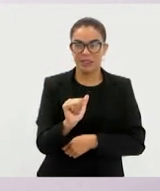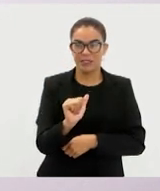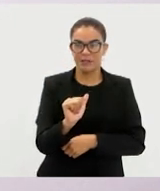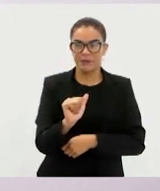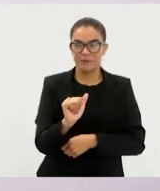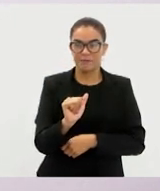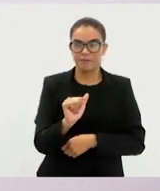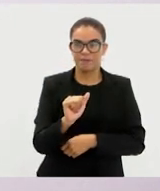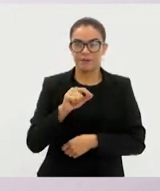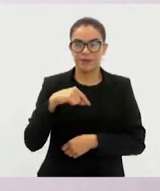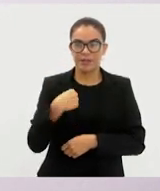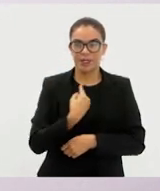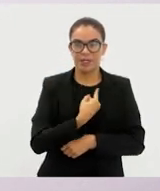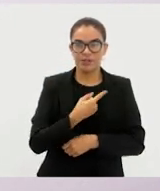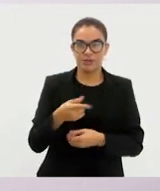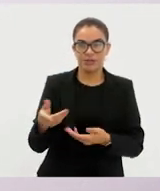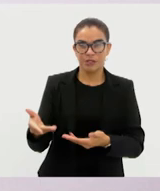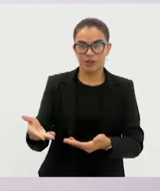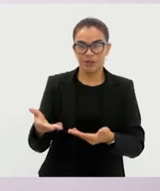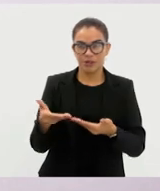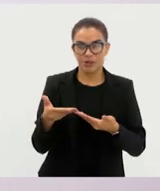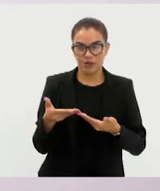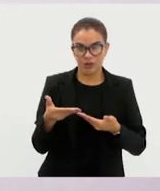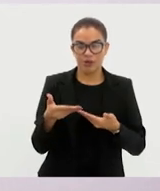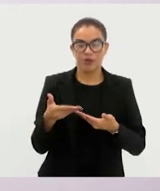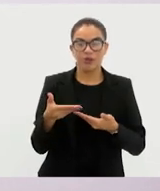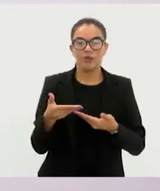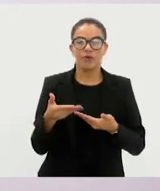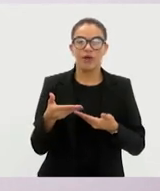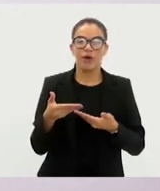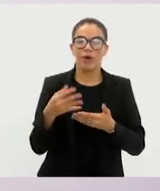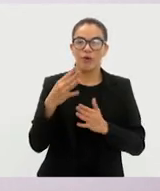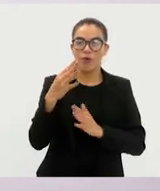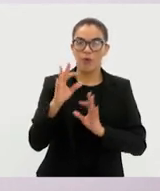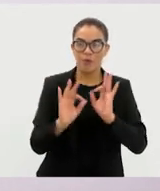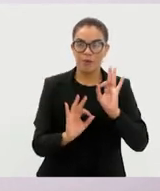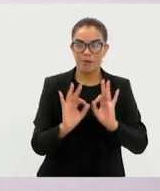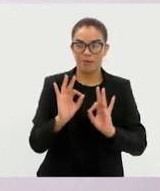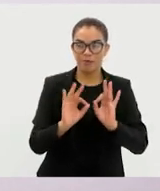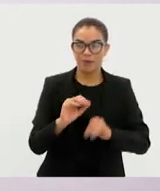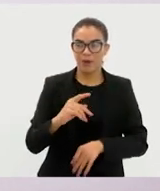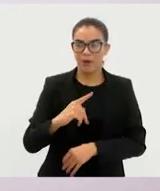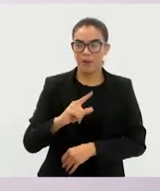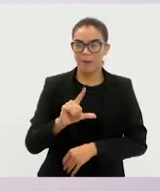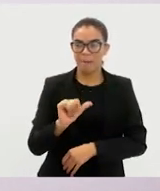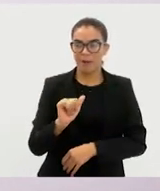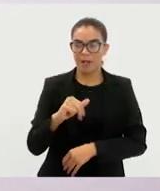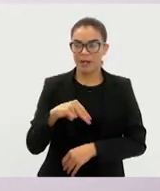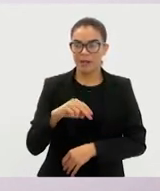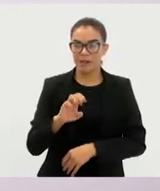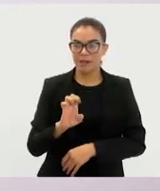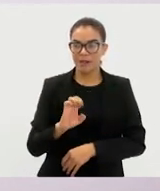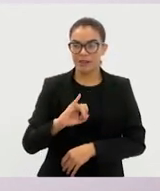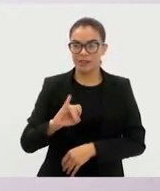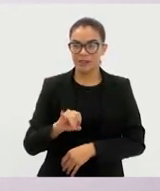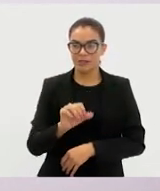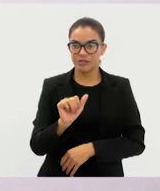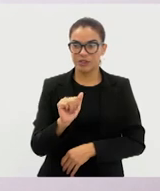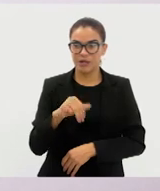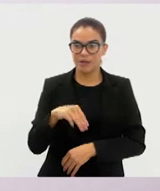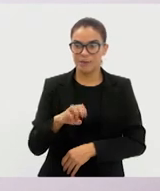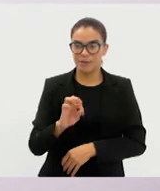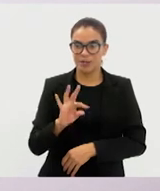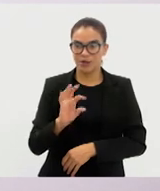da gente convidar o planejamento, Fazenda, uma audiência específica para falar de